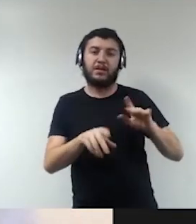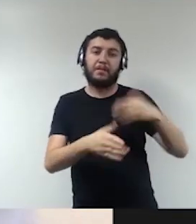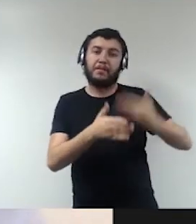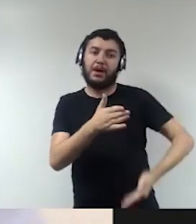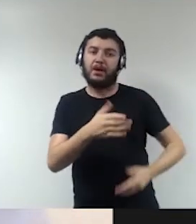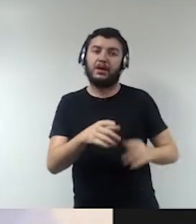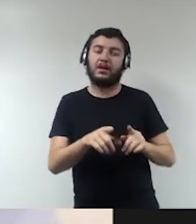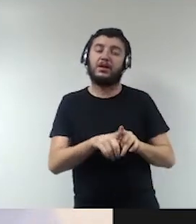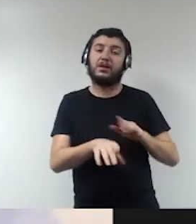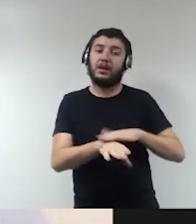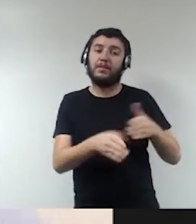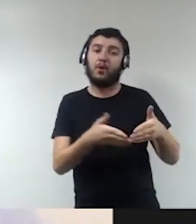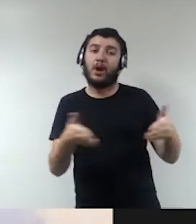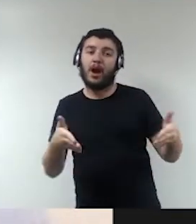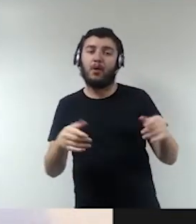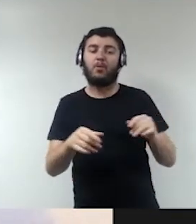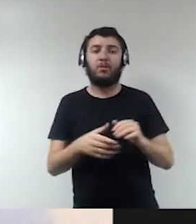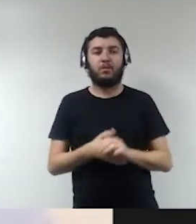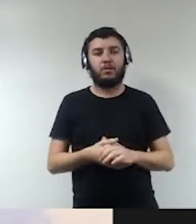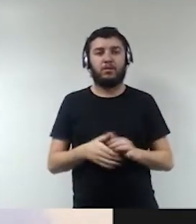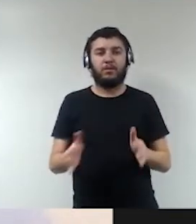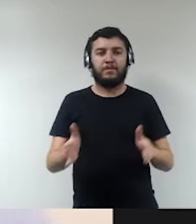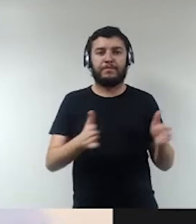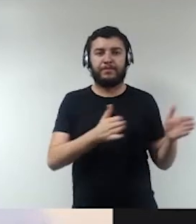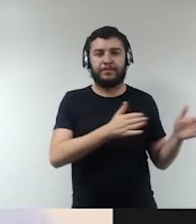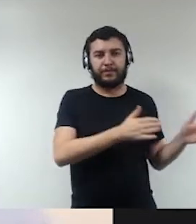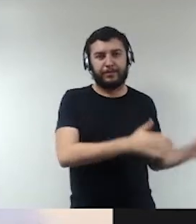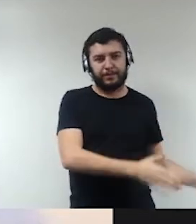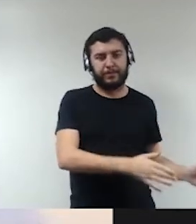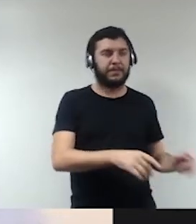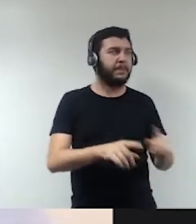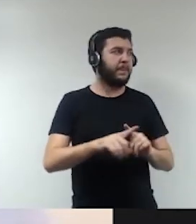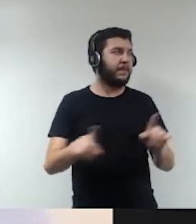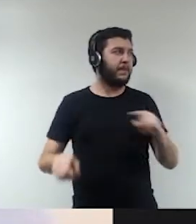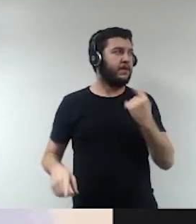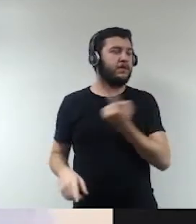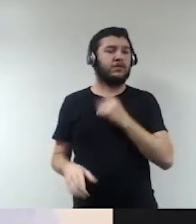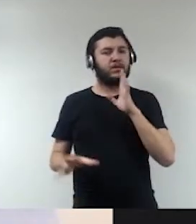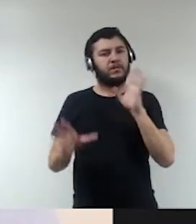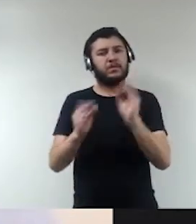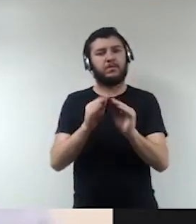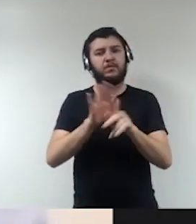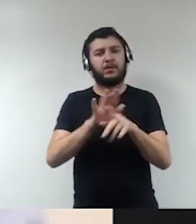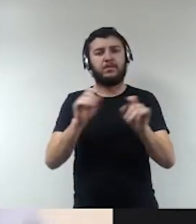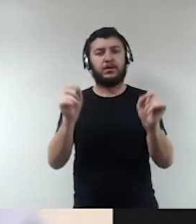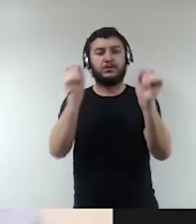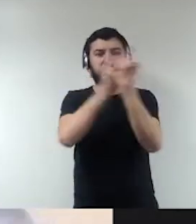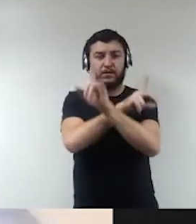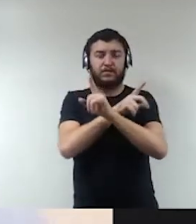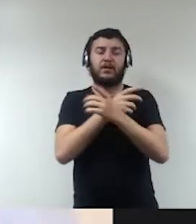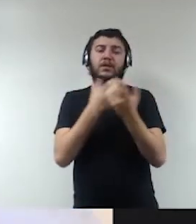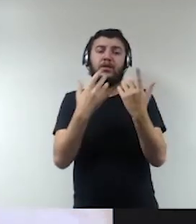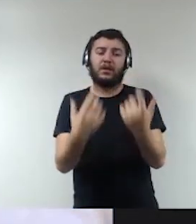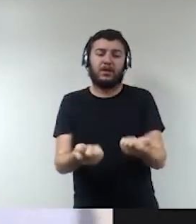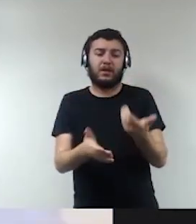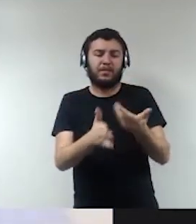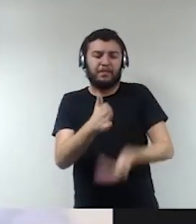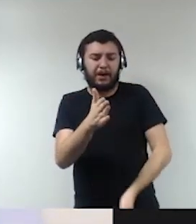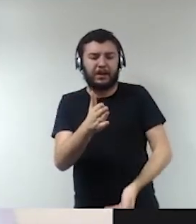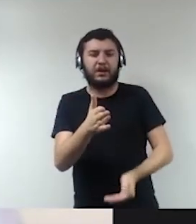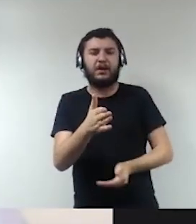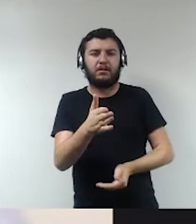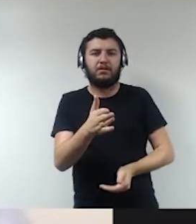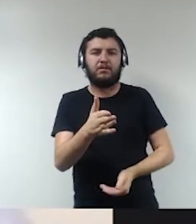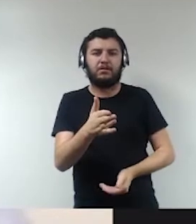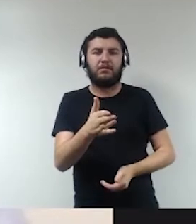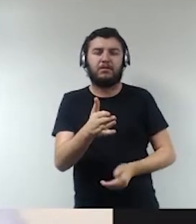estou dizendo, da difícil aceitação da perda, a própria aceitação da perda.